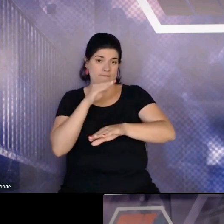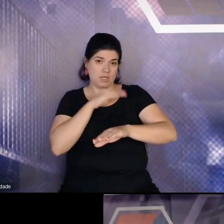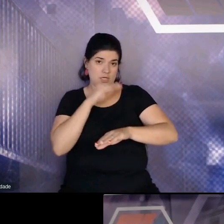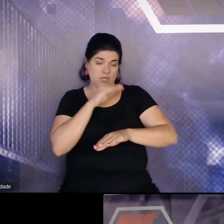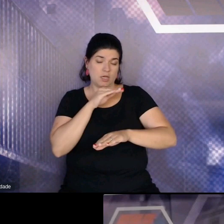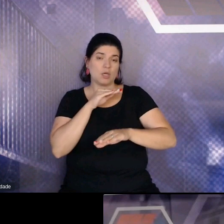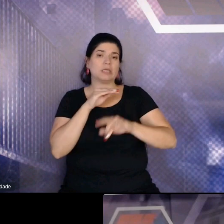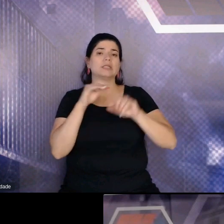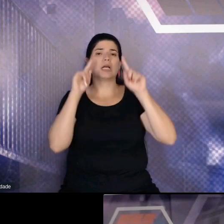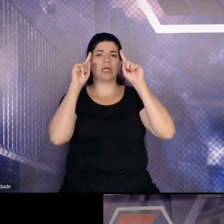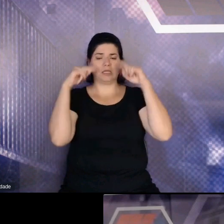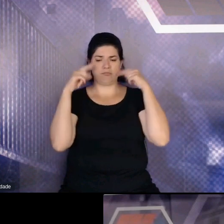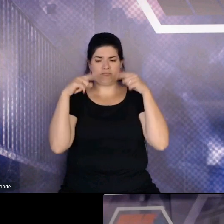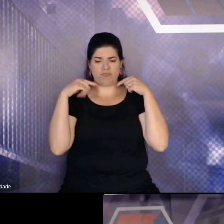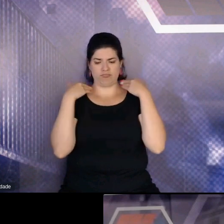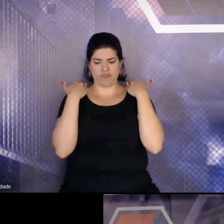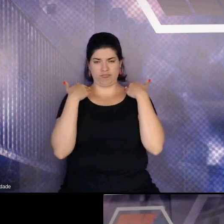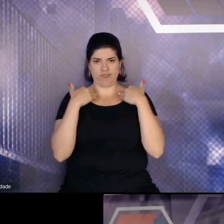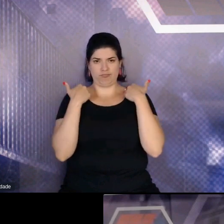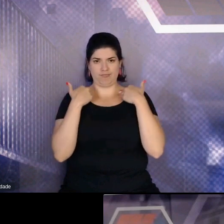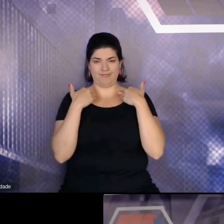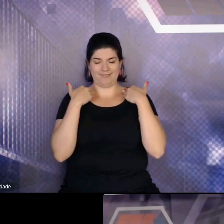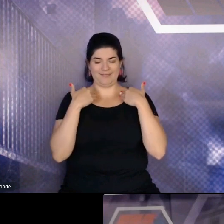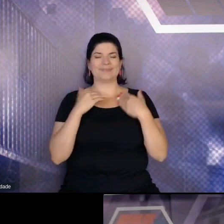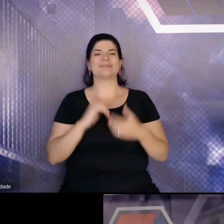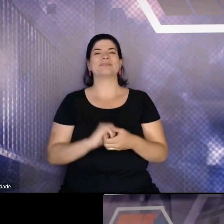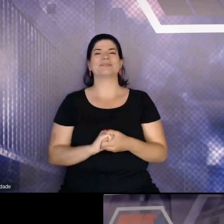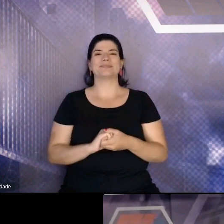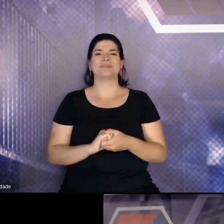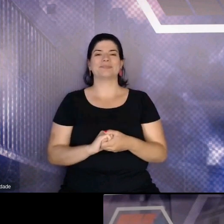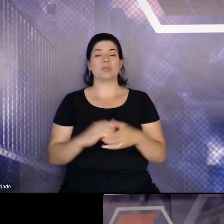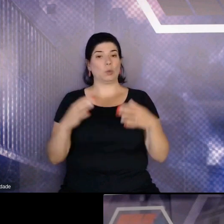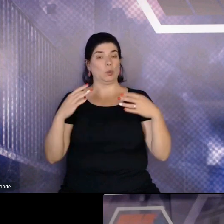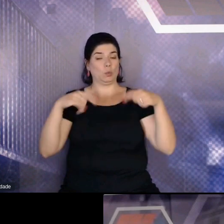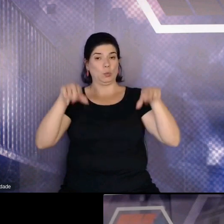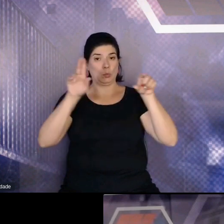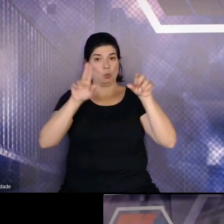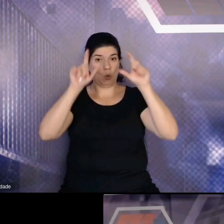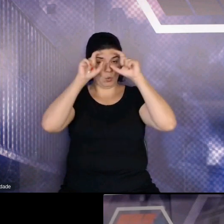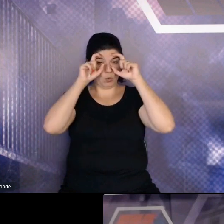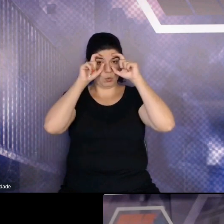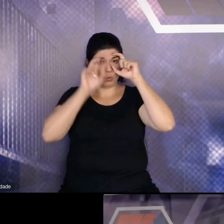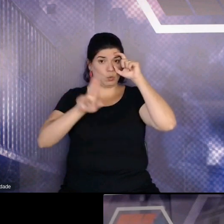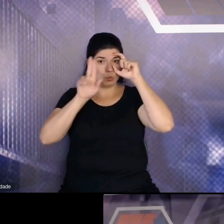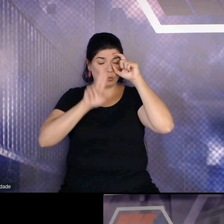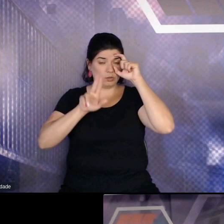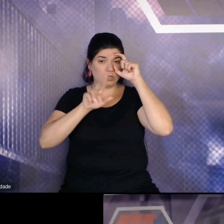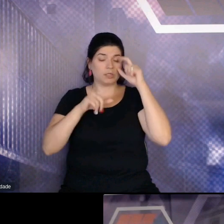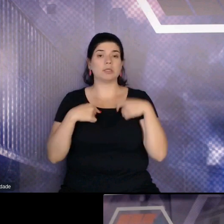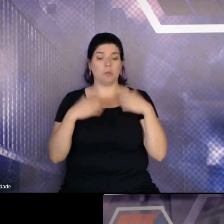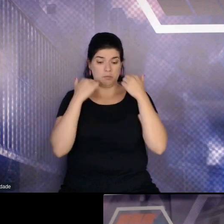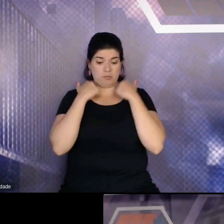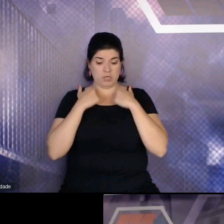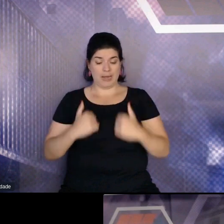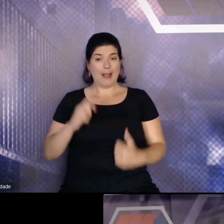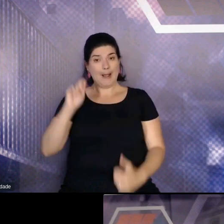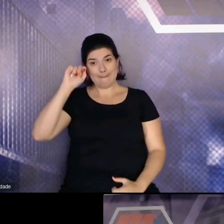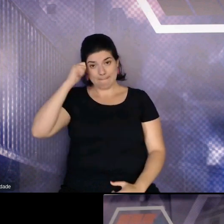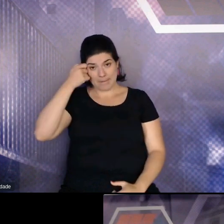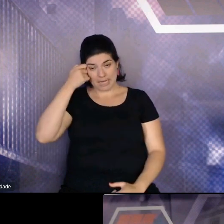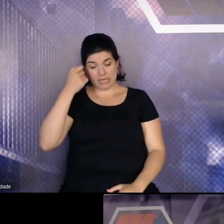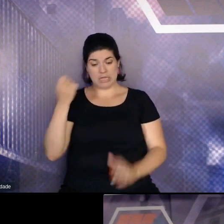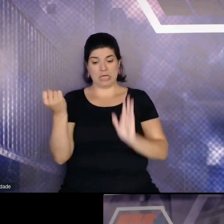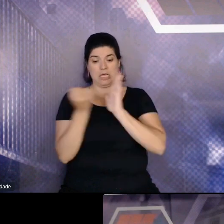cabelos na altura dos ombros, bem encaracolados. Eu uso óculos, E estou vestindo uma blusa preta do